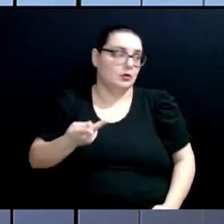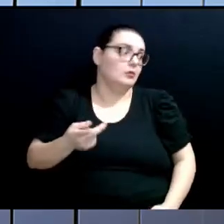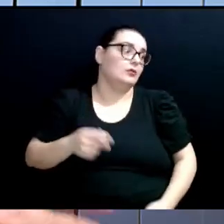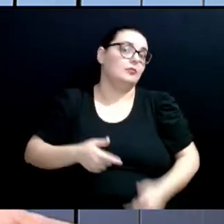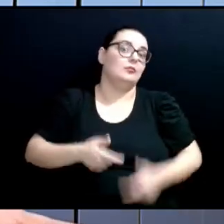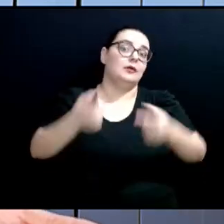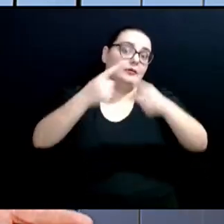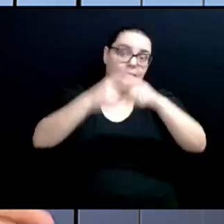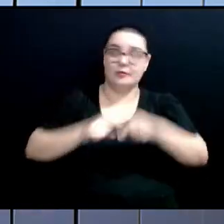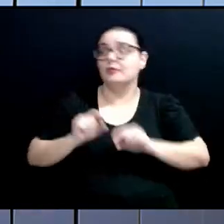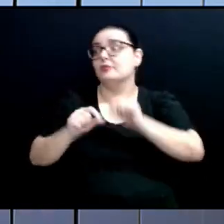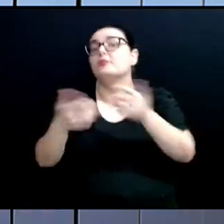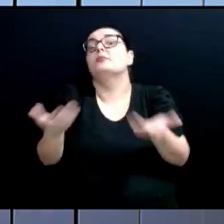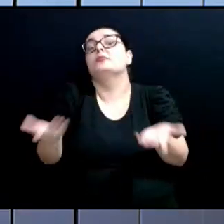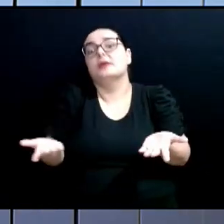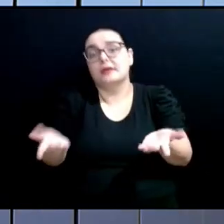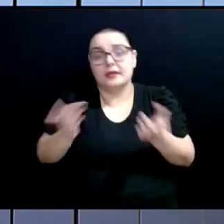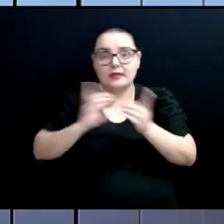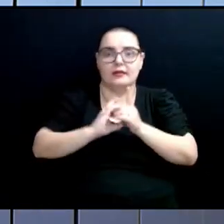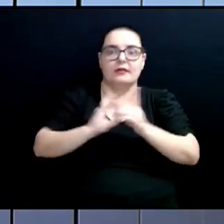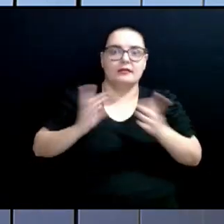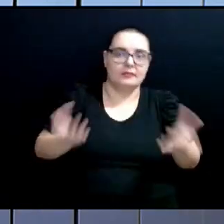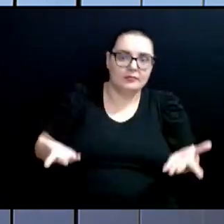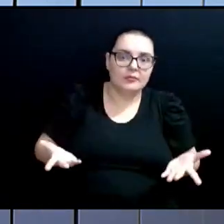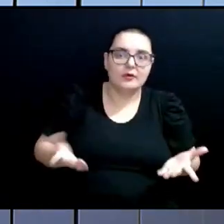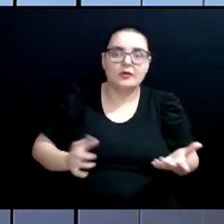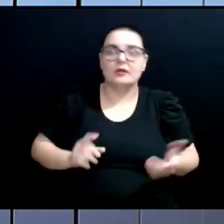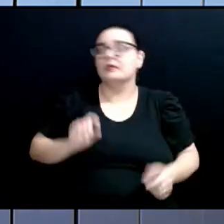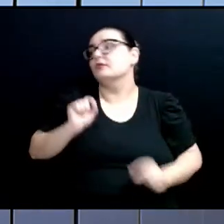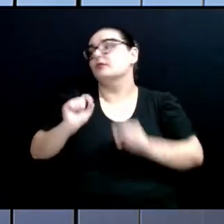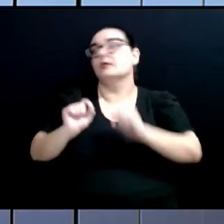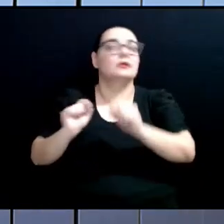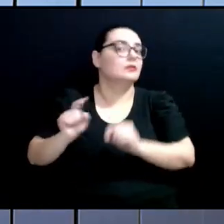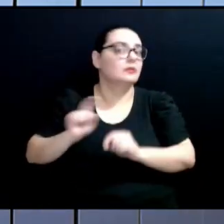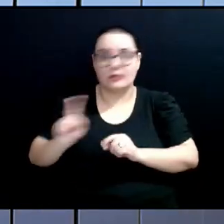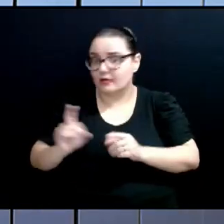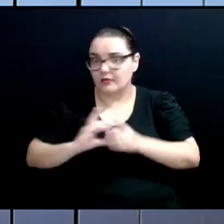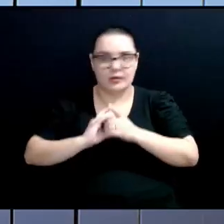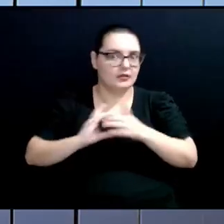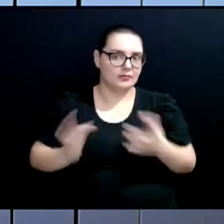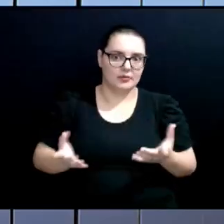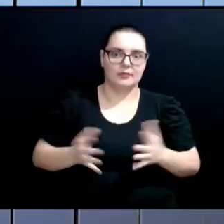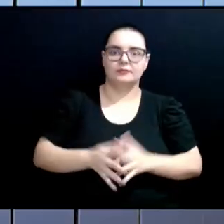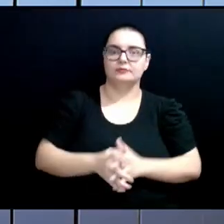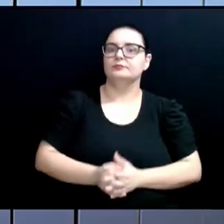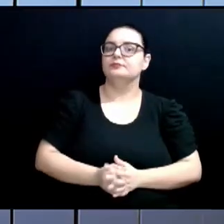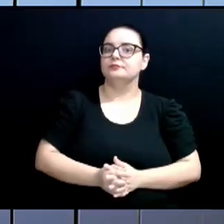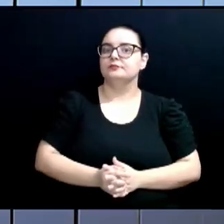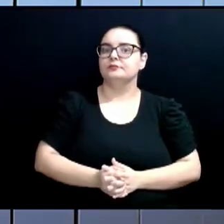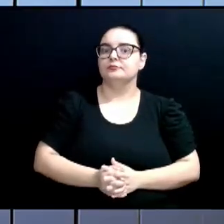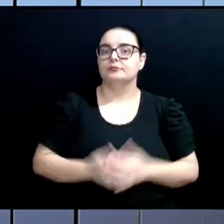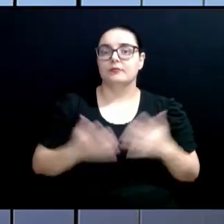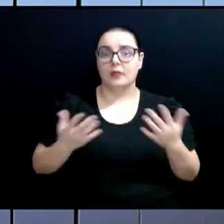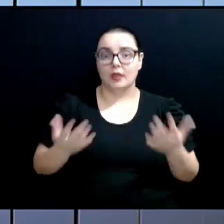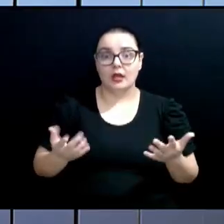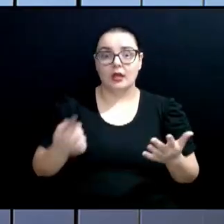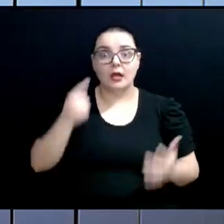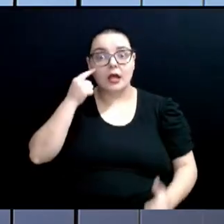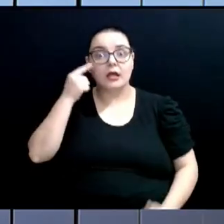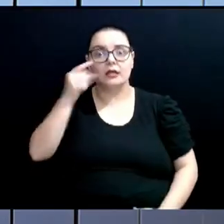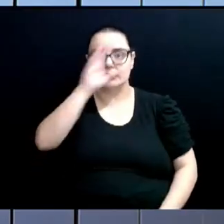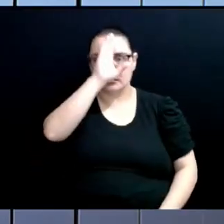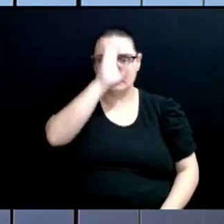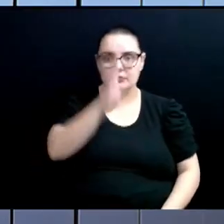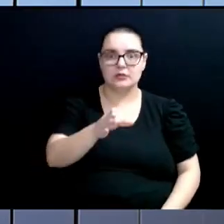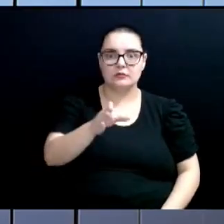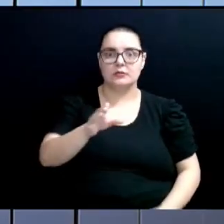afinal de contas é democracia, o que não é democracia. Né? Mas a ideia central do Estado Democrático